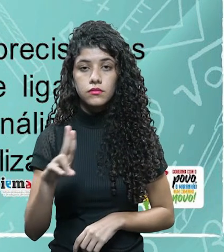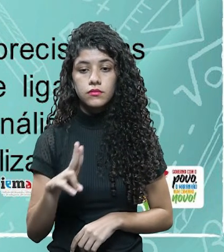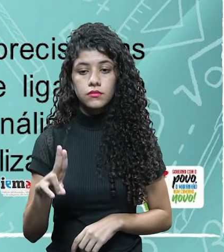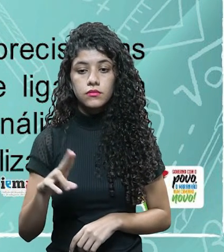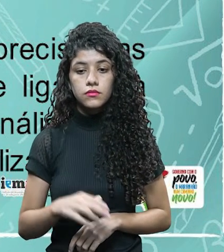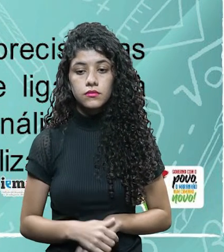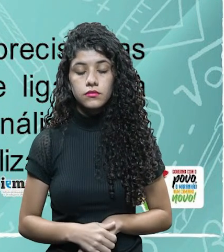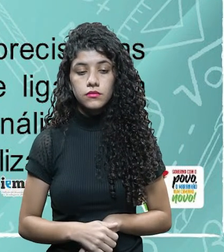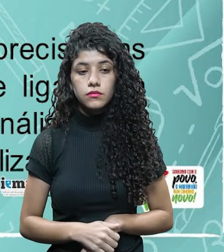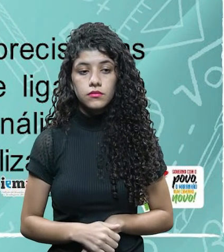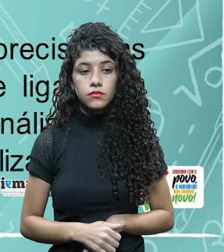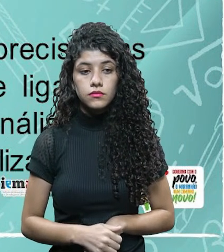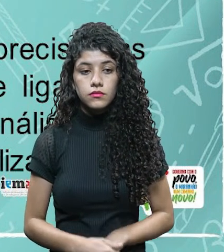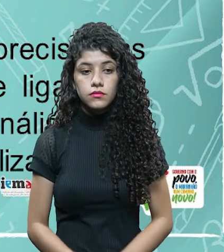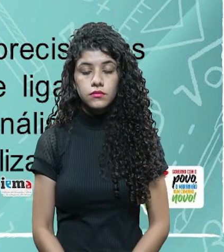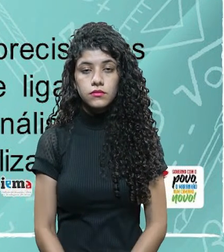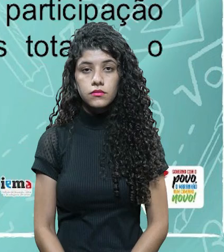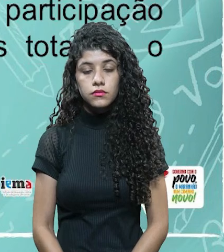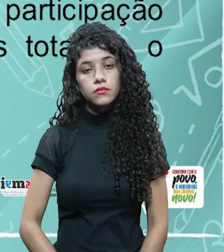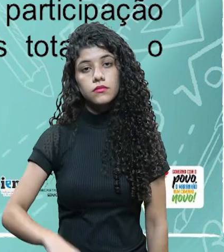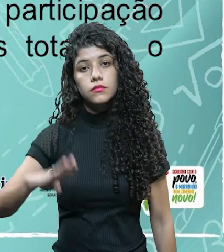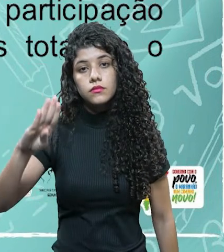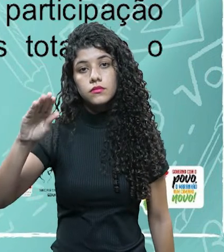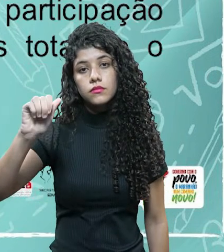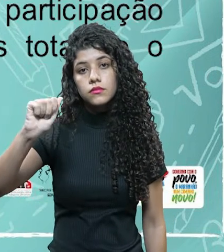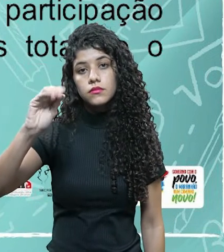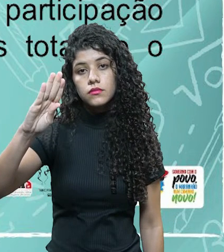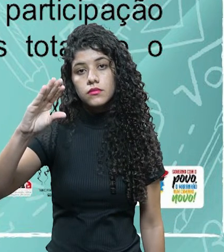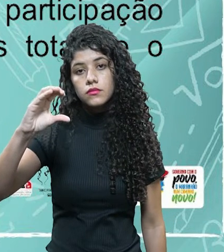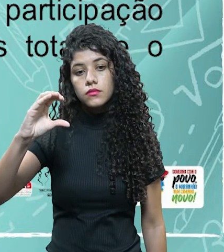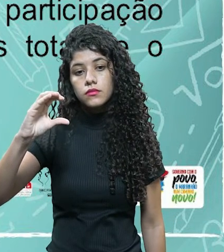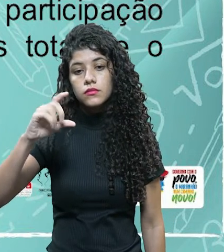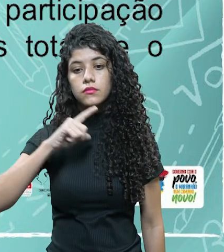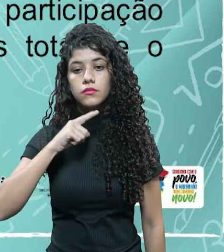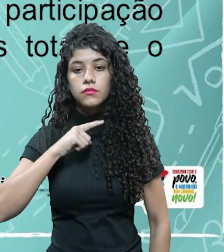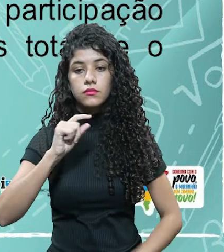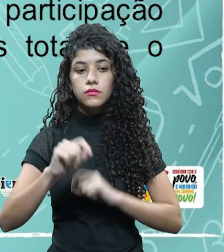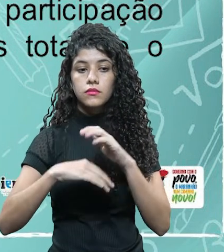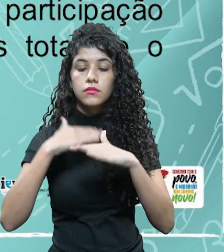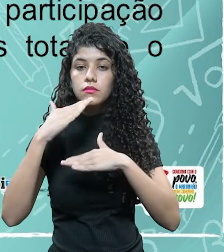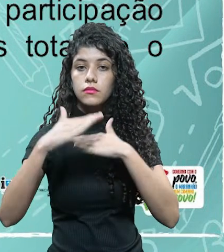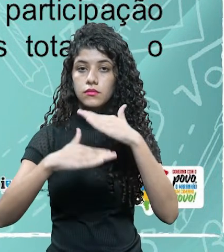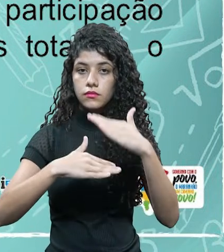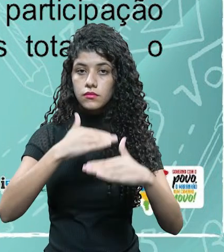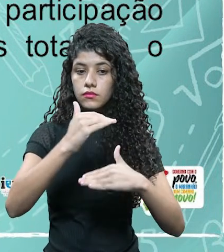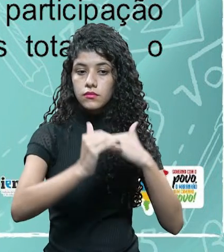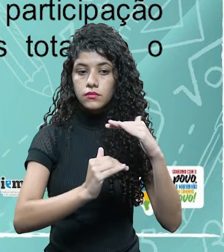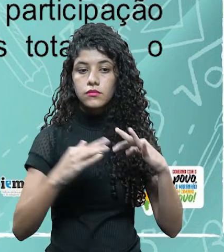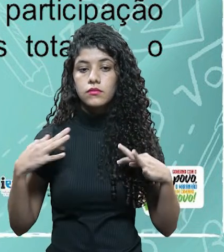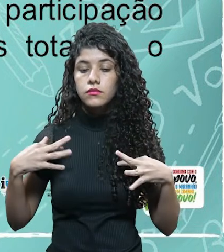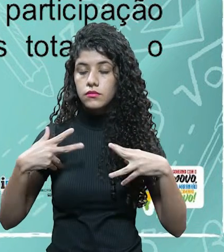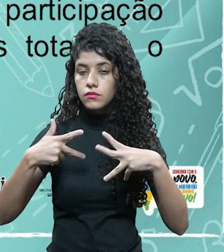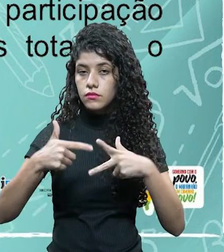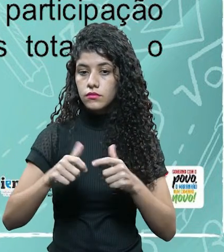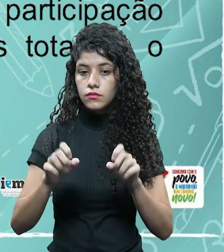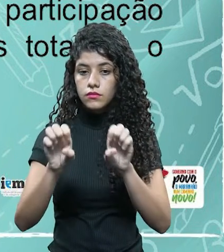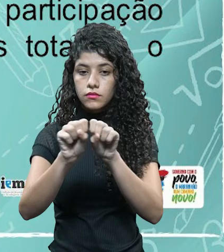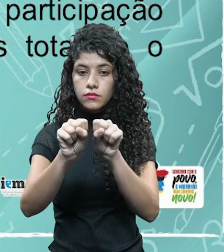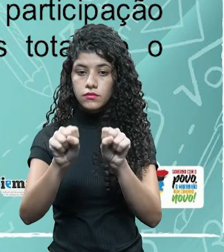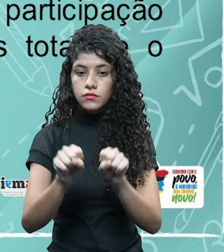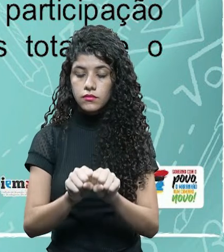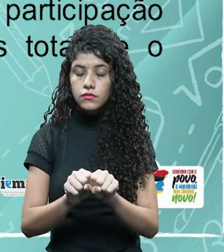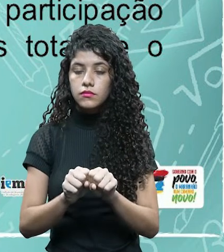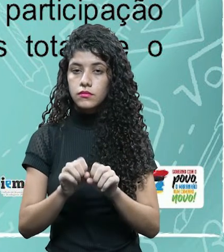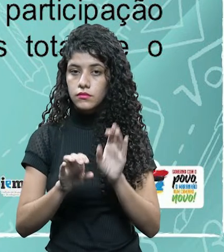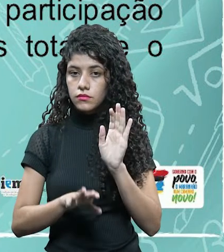dos utilizadores. O método ABC é considerado por muitos uma evolução de todos os